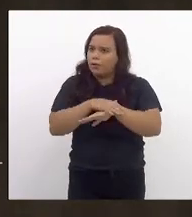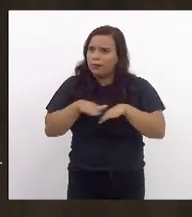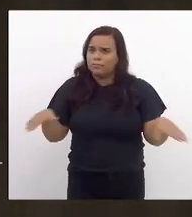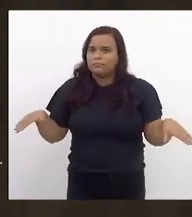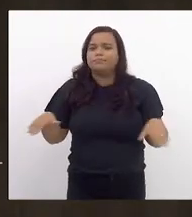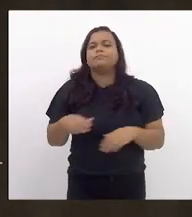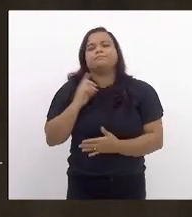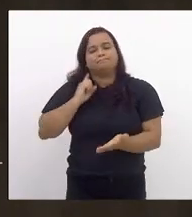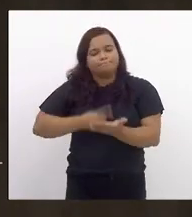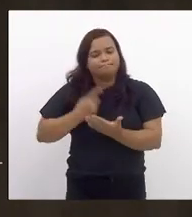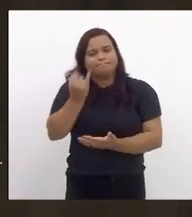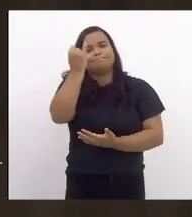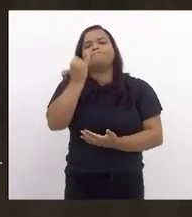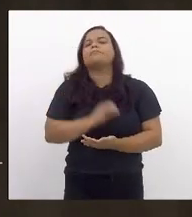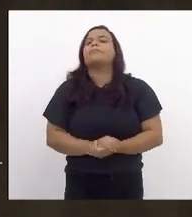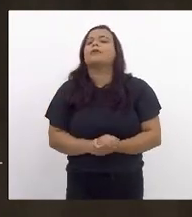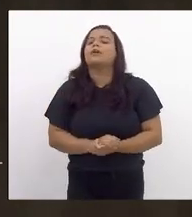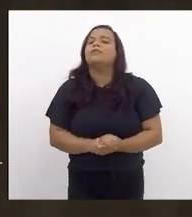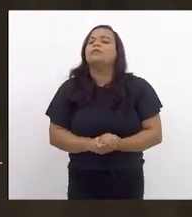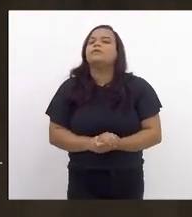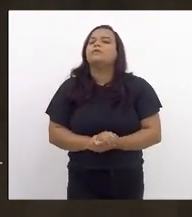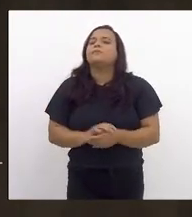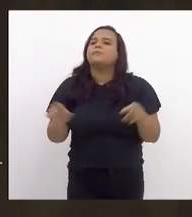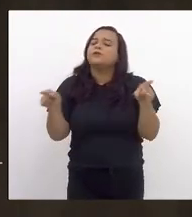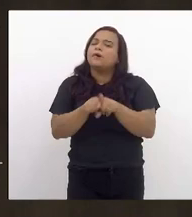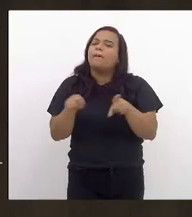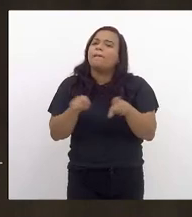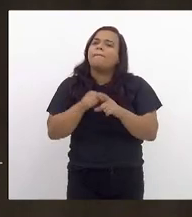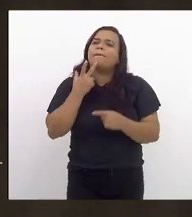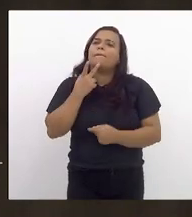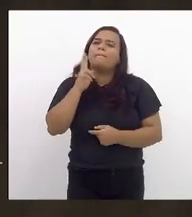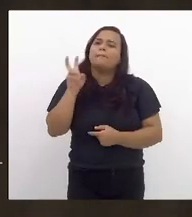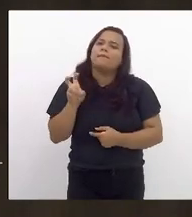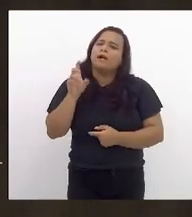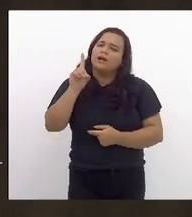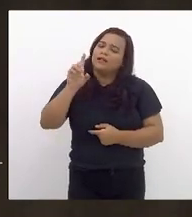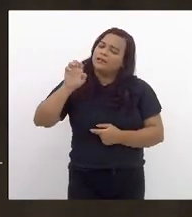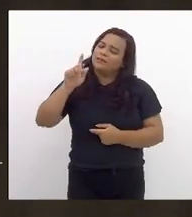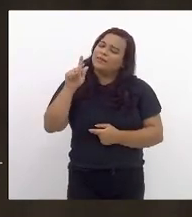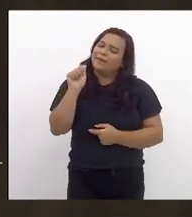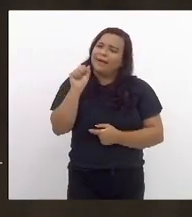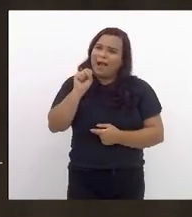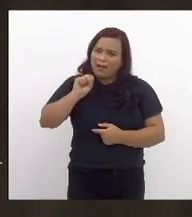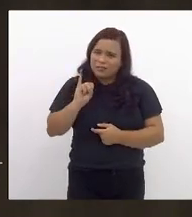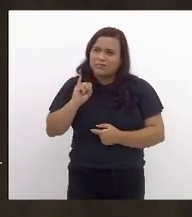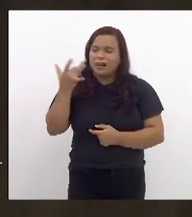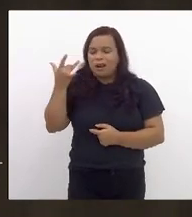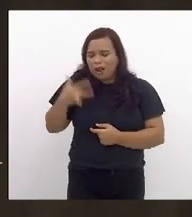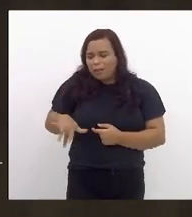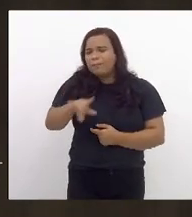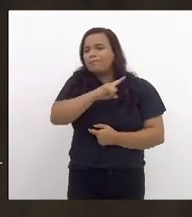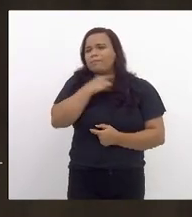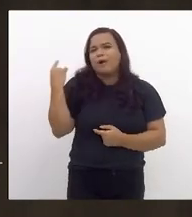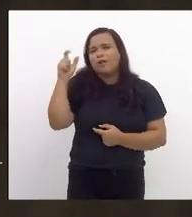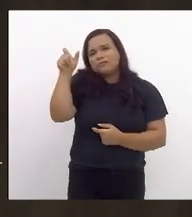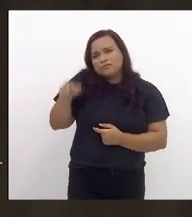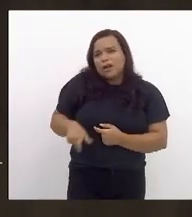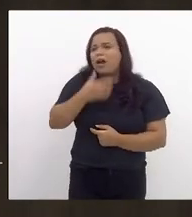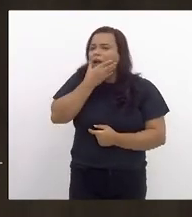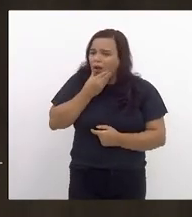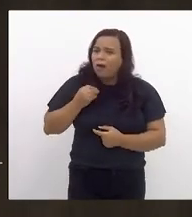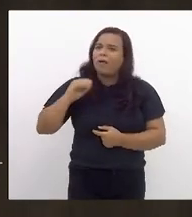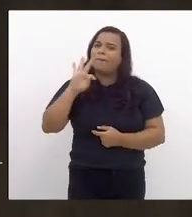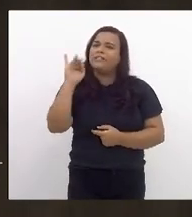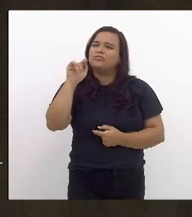Degazi, presidente, lamentar a morte do servidor do Degazi, uma morte bárbara, trágica,